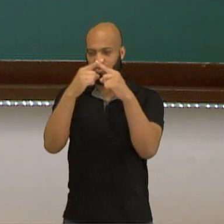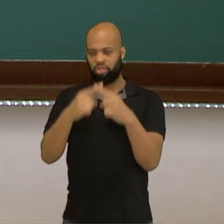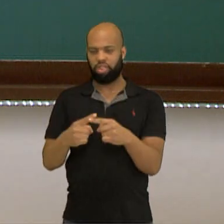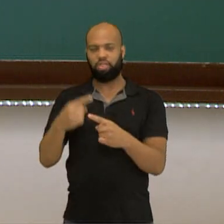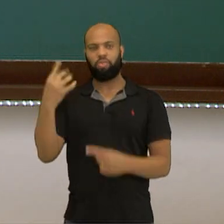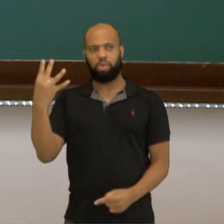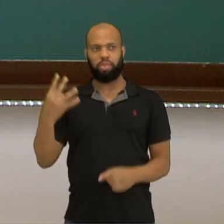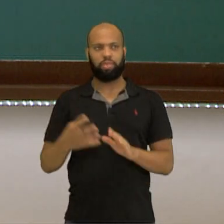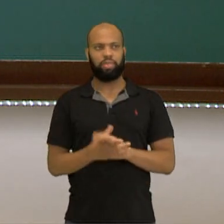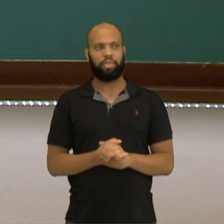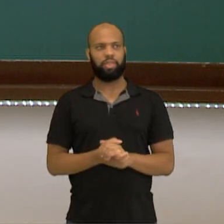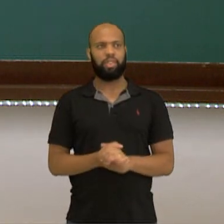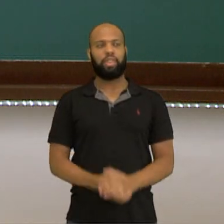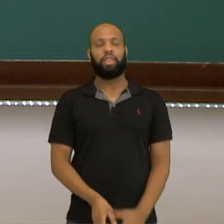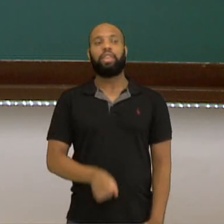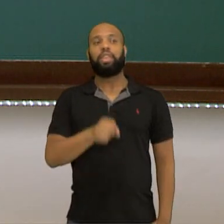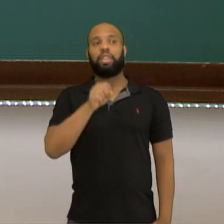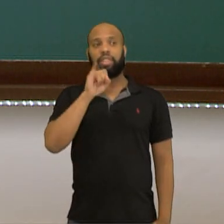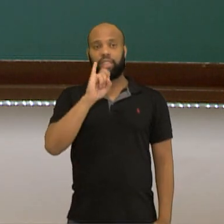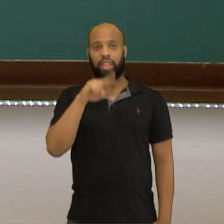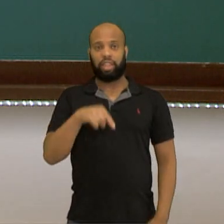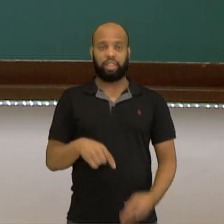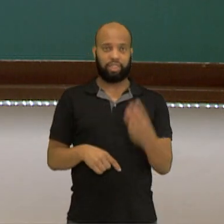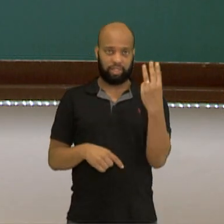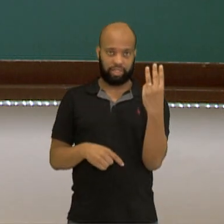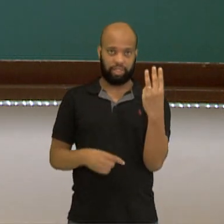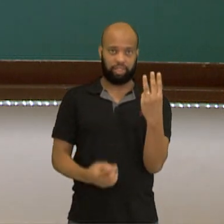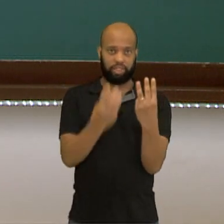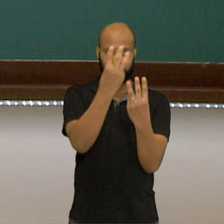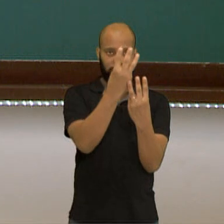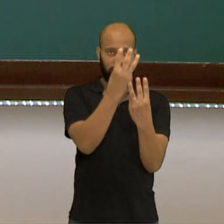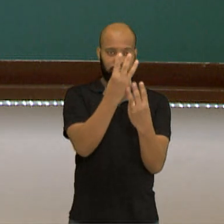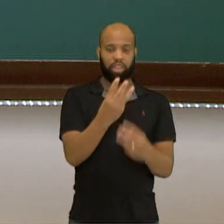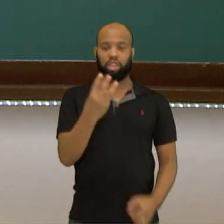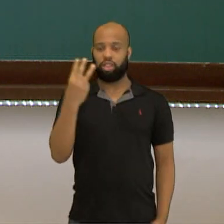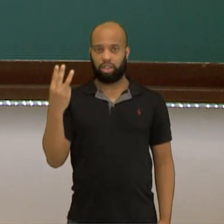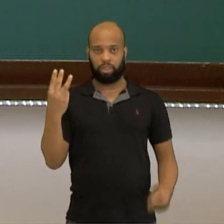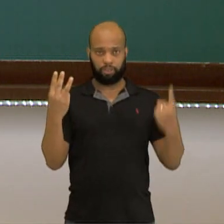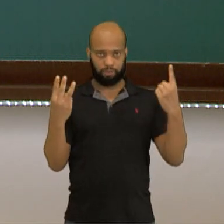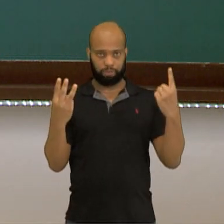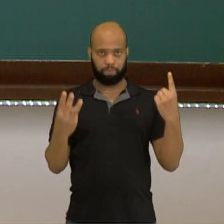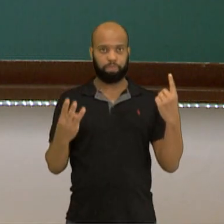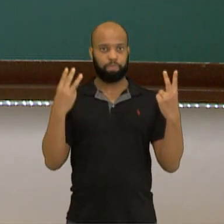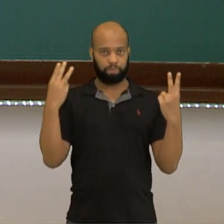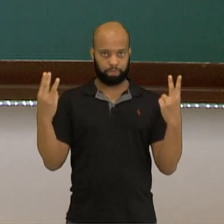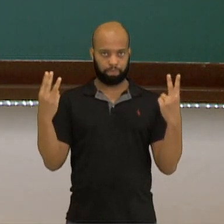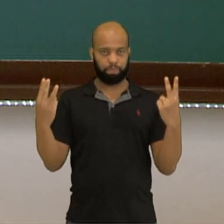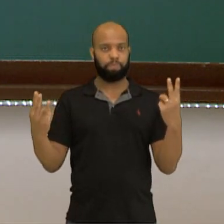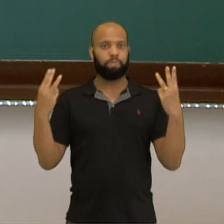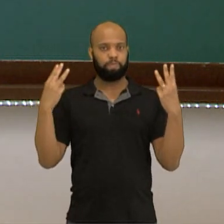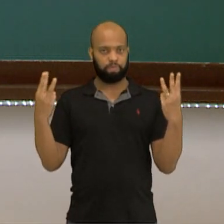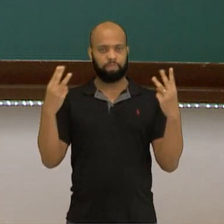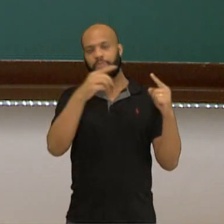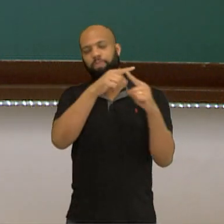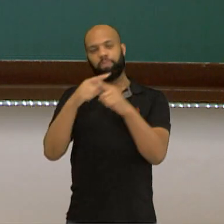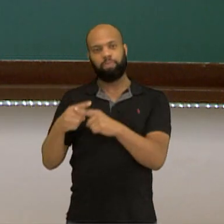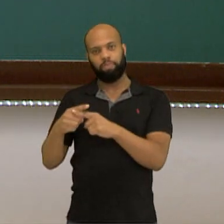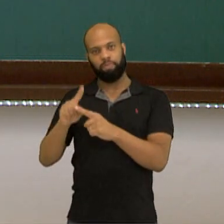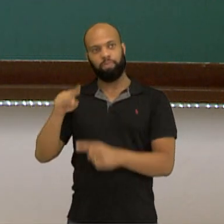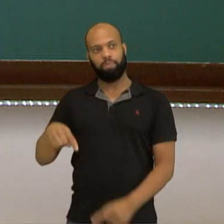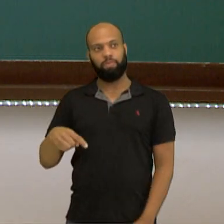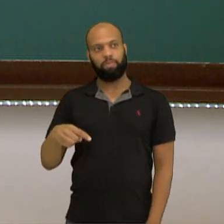2, 4. A base 3 vai se repetir 3 vezes. 3 vezes 3, vezes